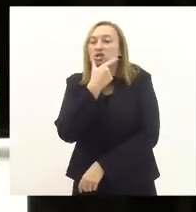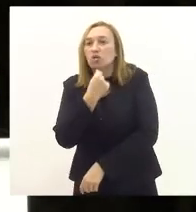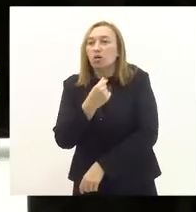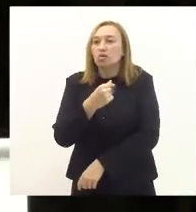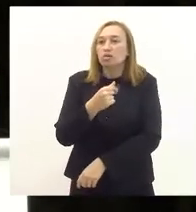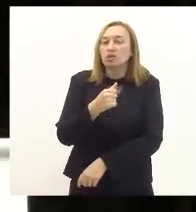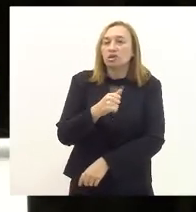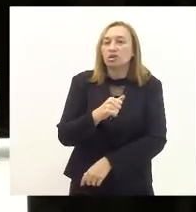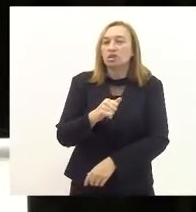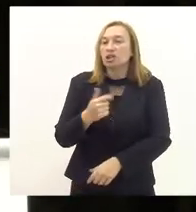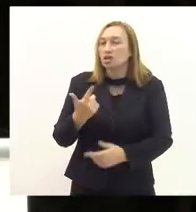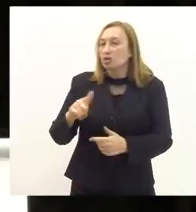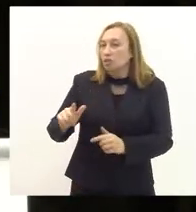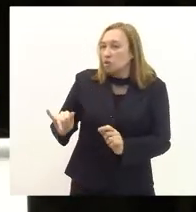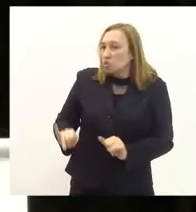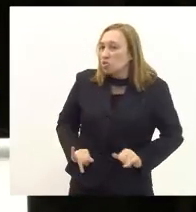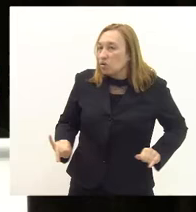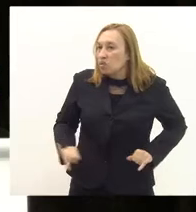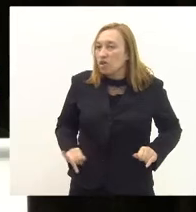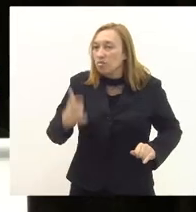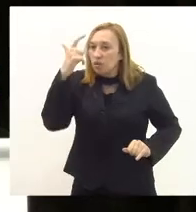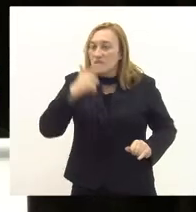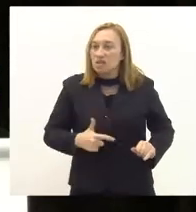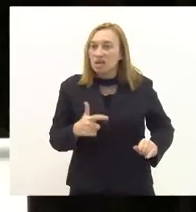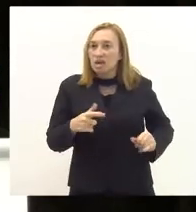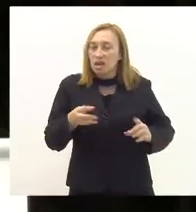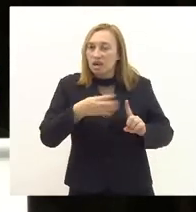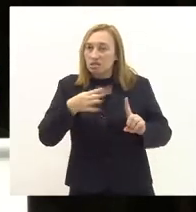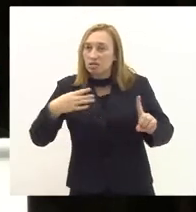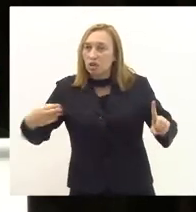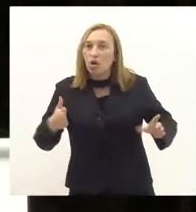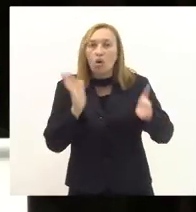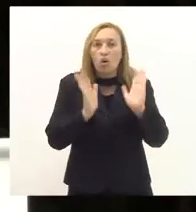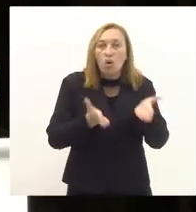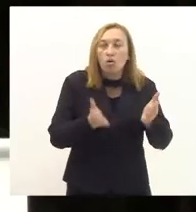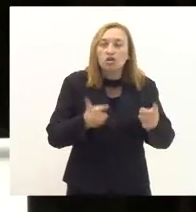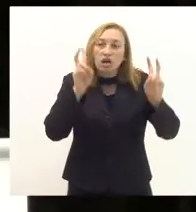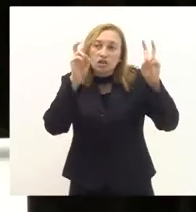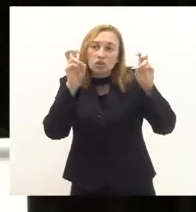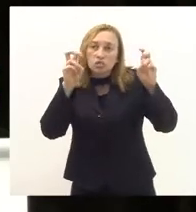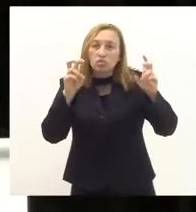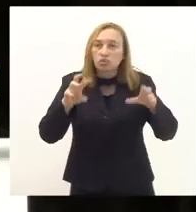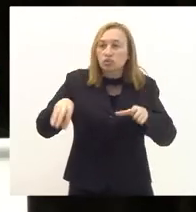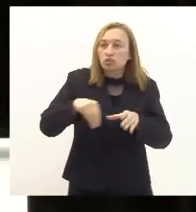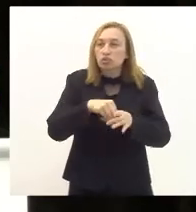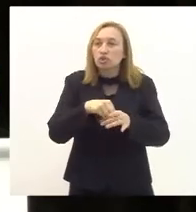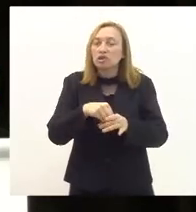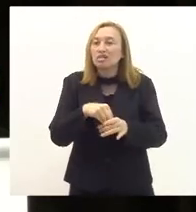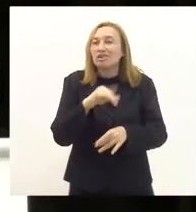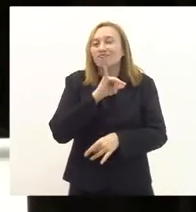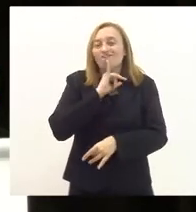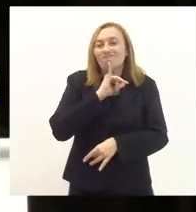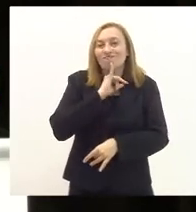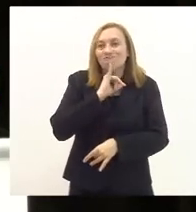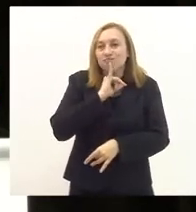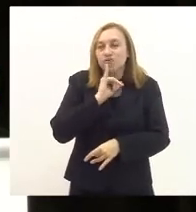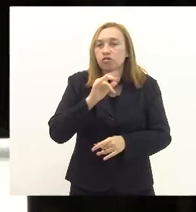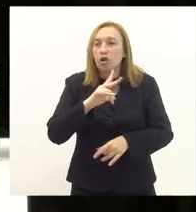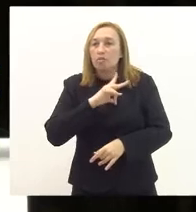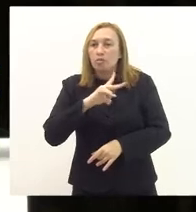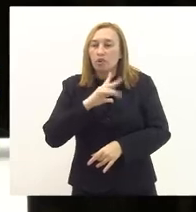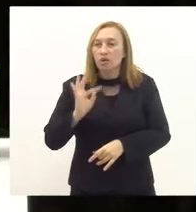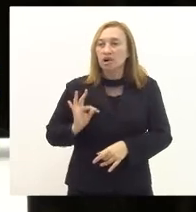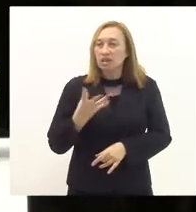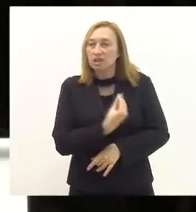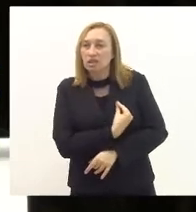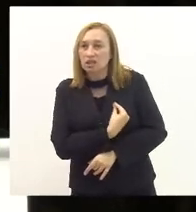sofram discriminação por serem LGBTIs. Hoje tem situações envolvendo, infelizmente, a própria questão das trans na